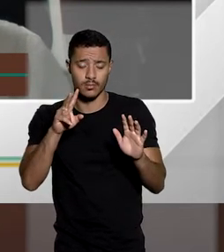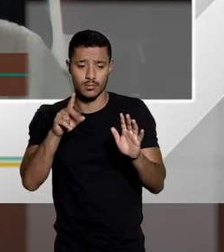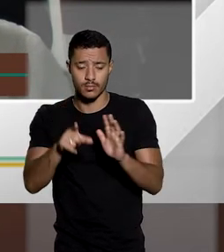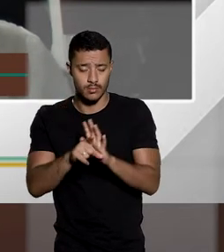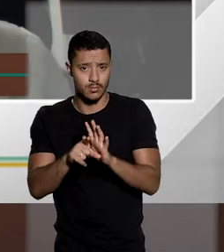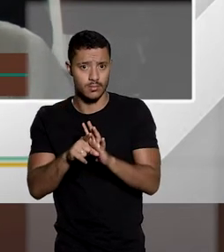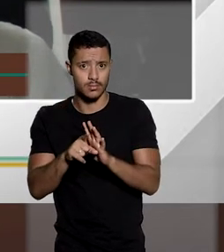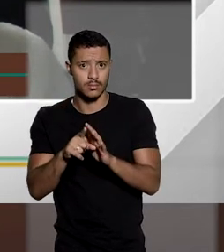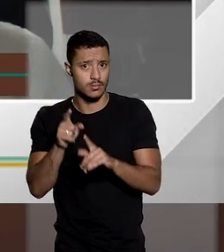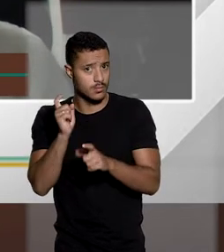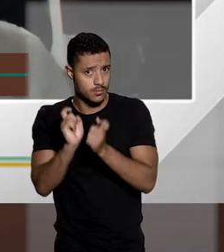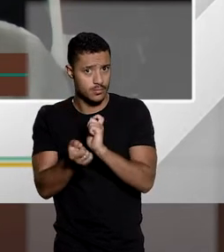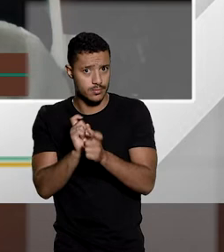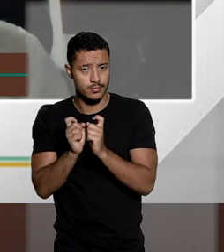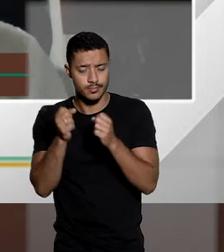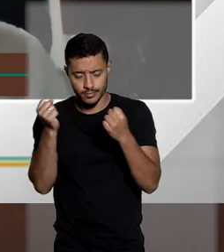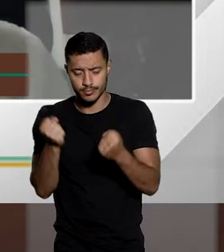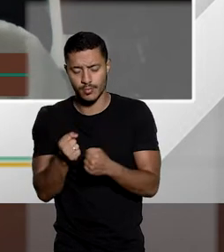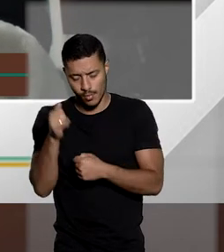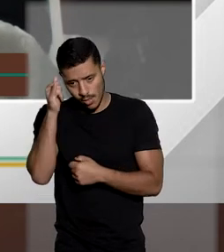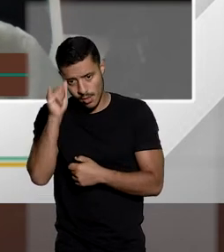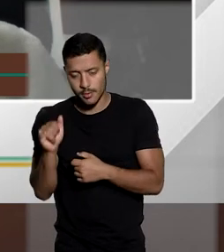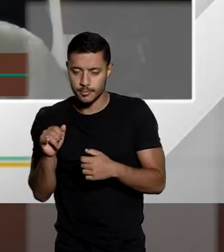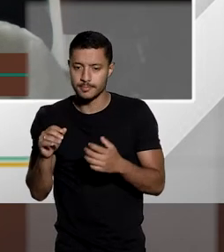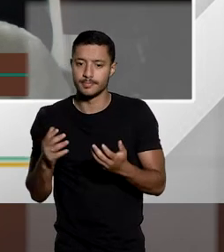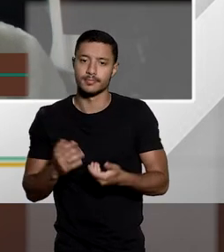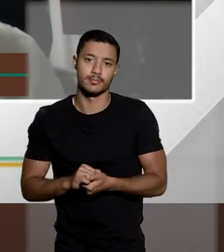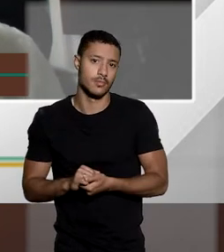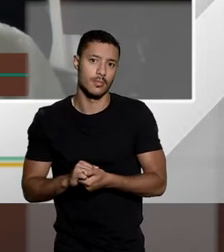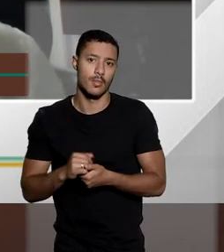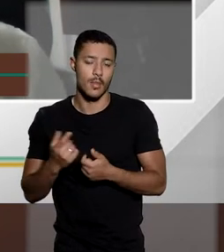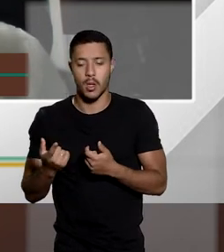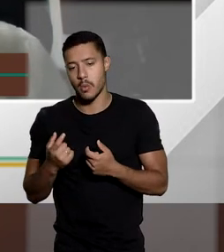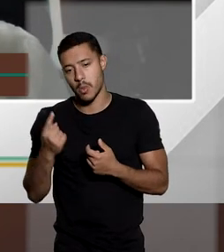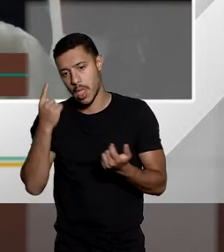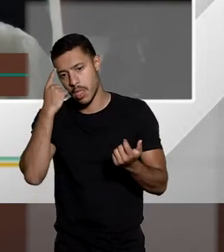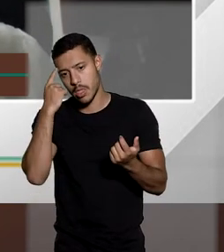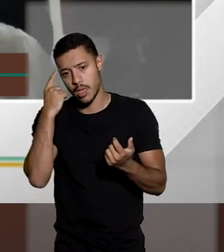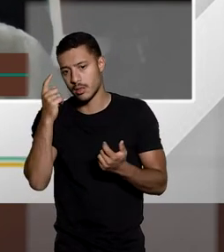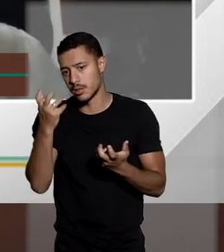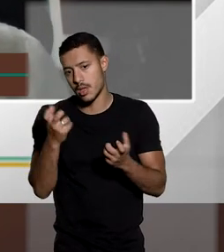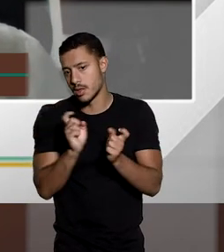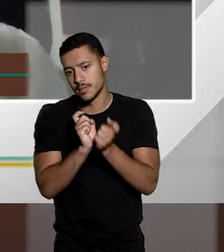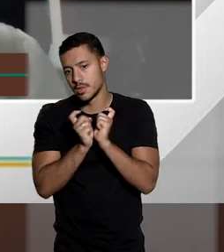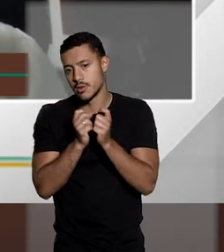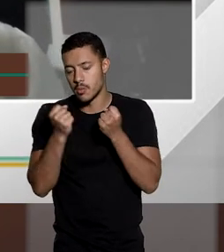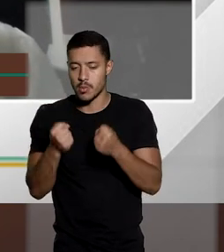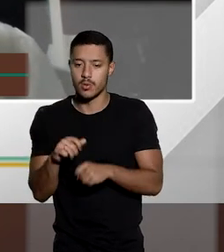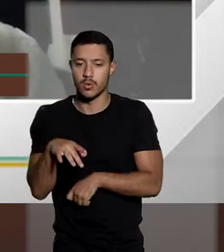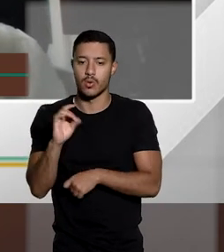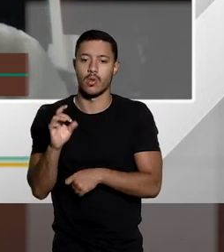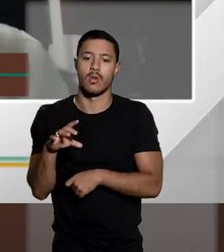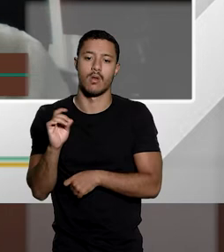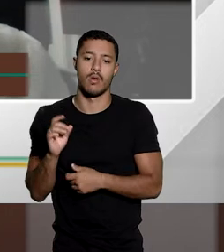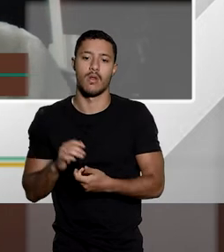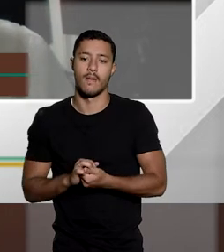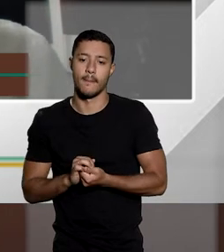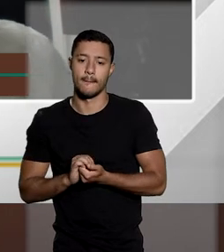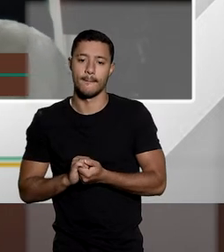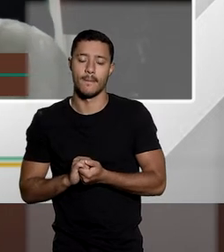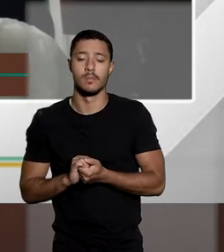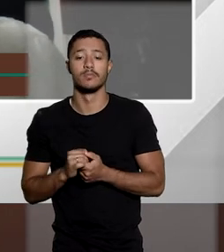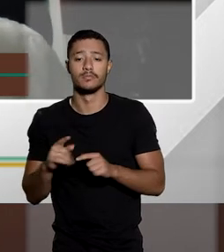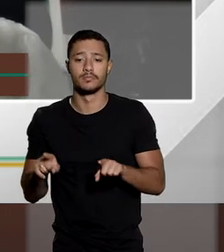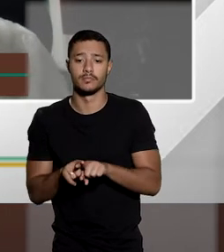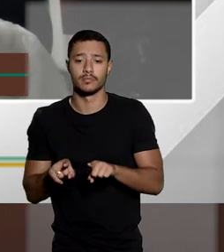lei e que a administração pode dispensar ou não, é uma coisa que, uma decisão que cabe à administração, uma decisão discricionária.